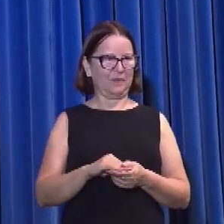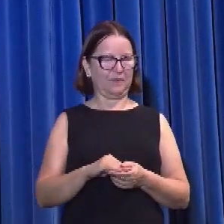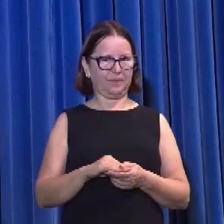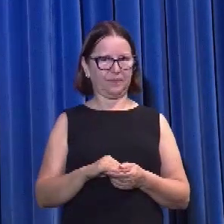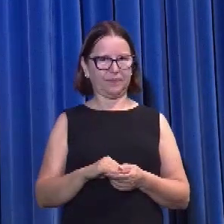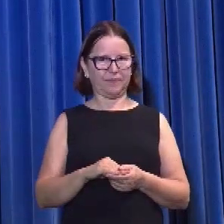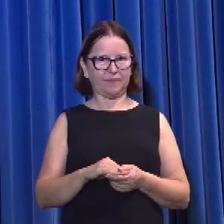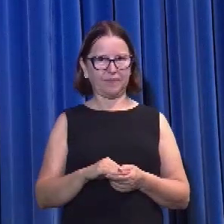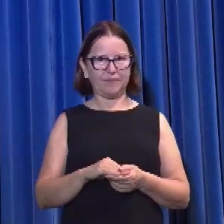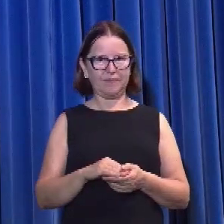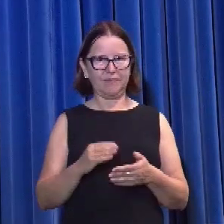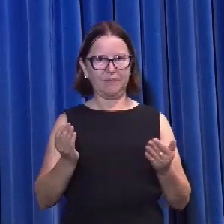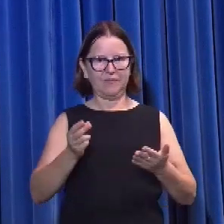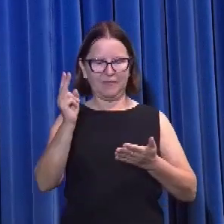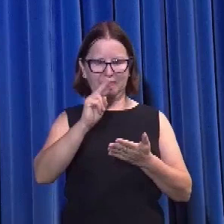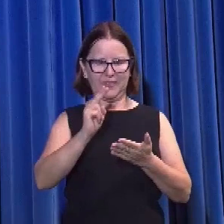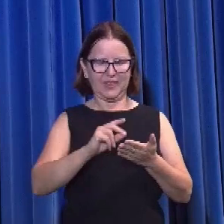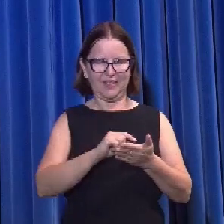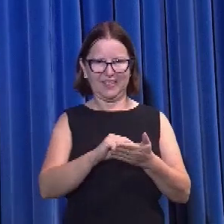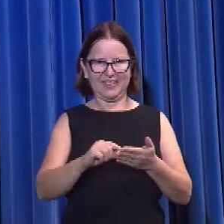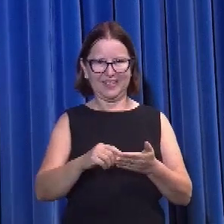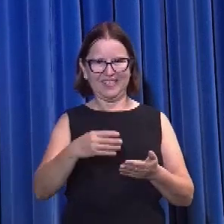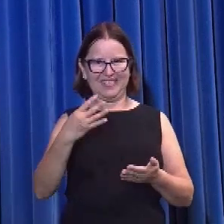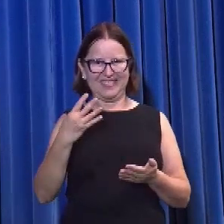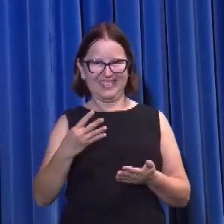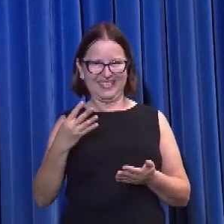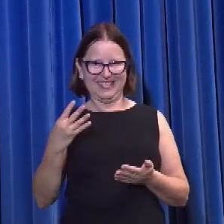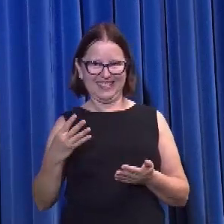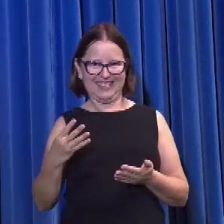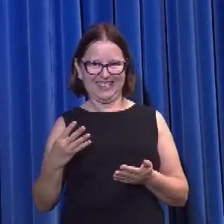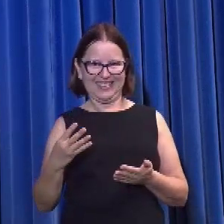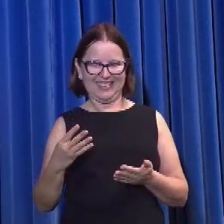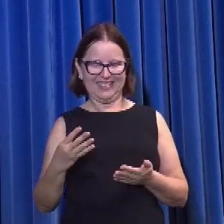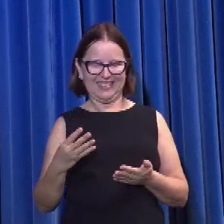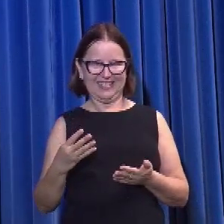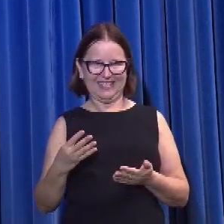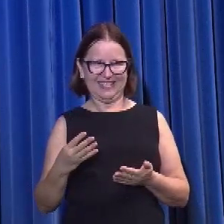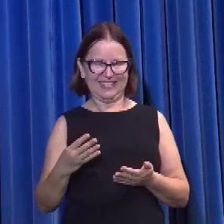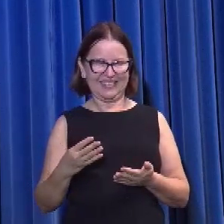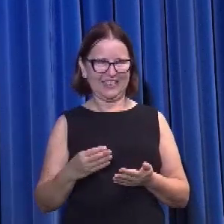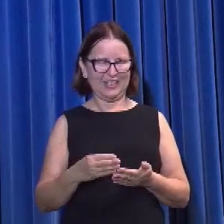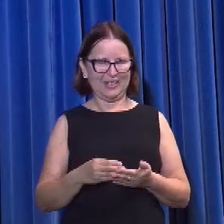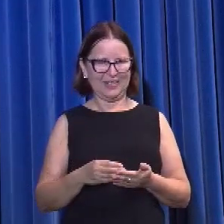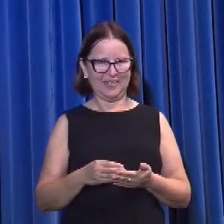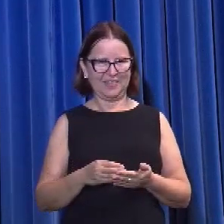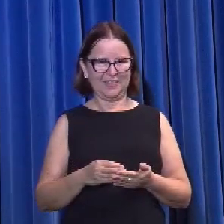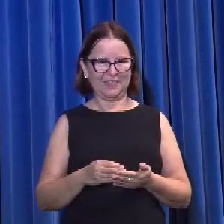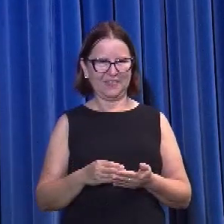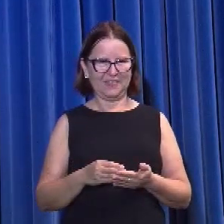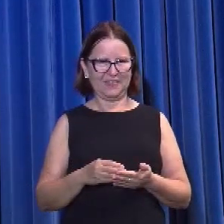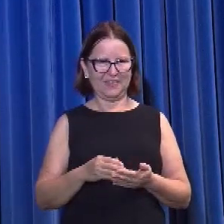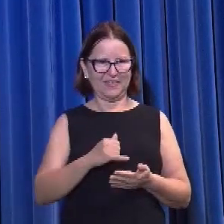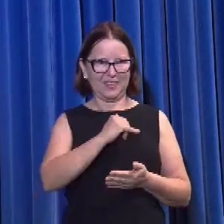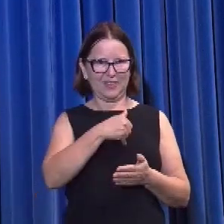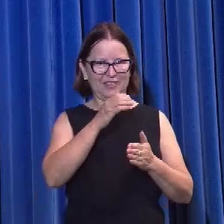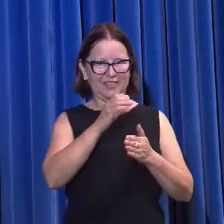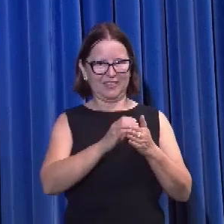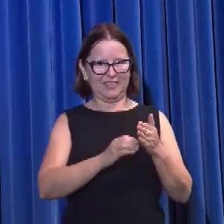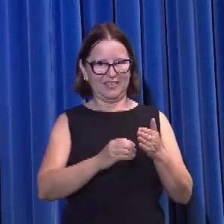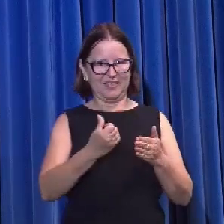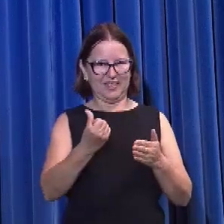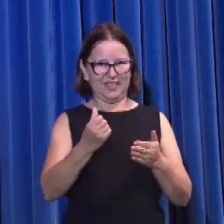Vamos dar uma olhada no versículo 44 do mesmo capítulo. João